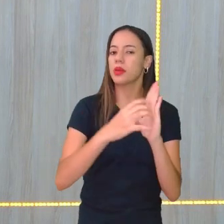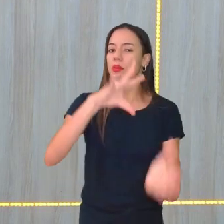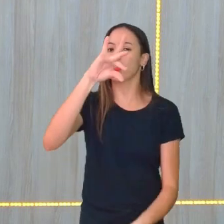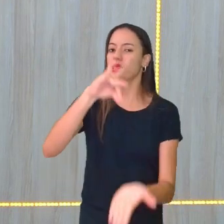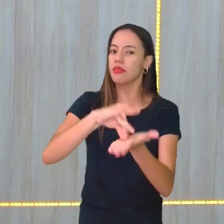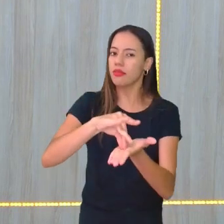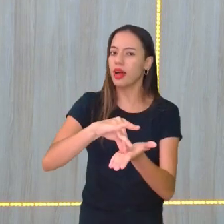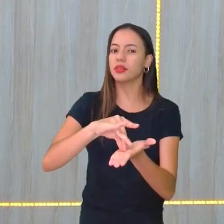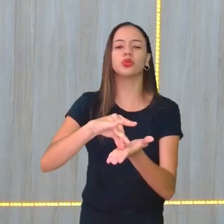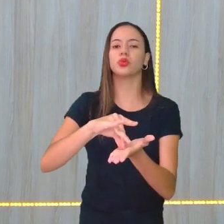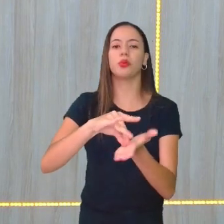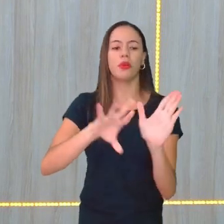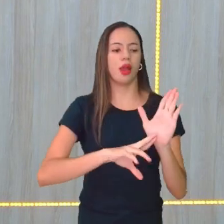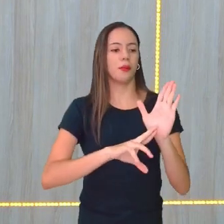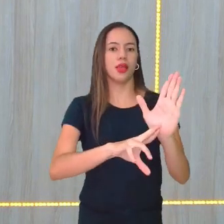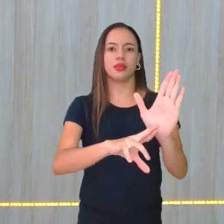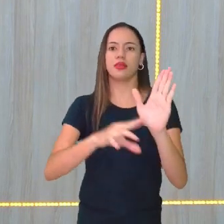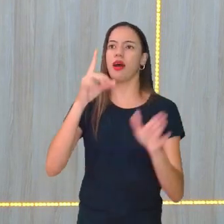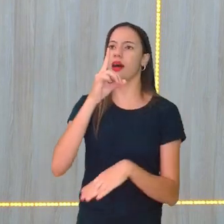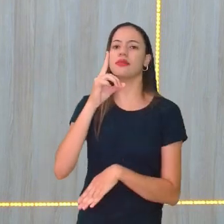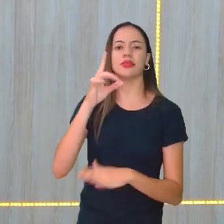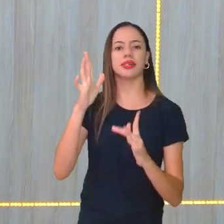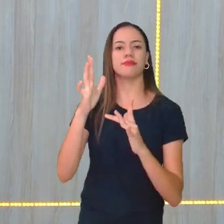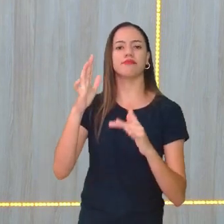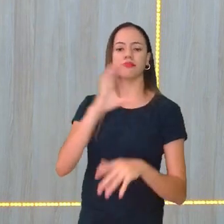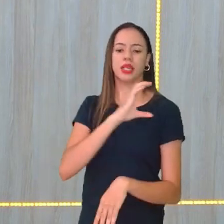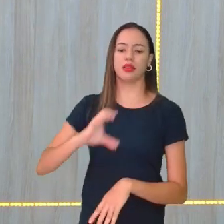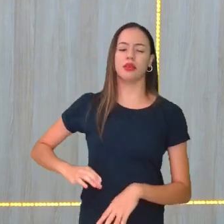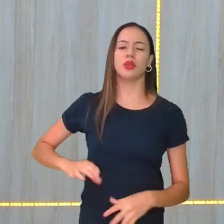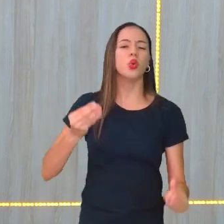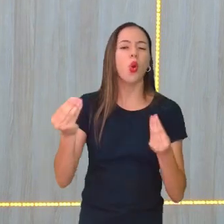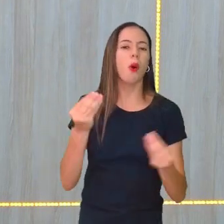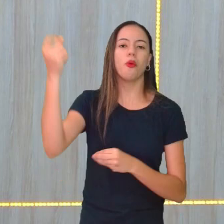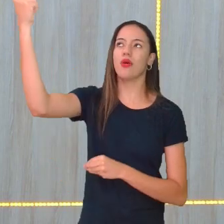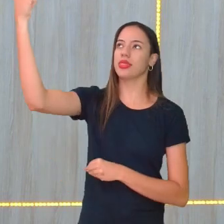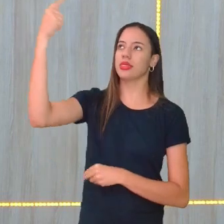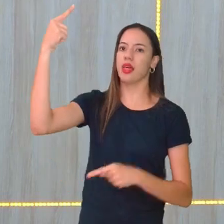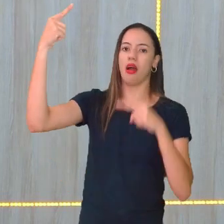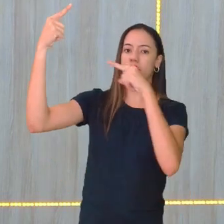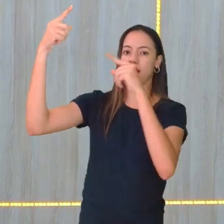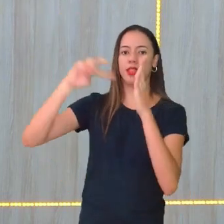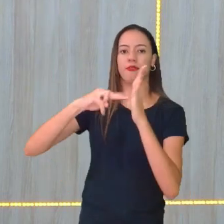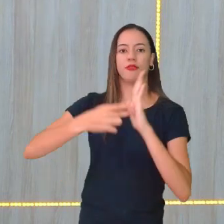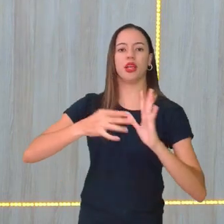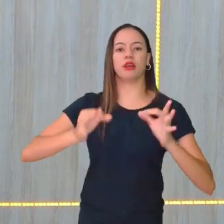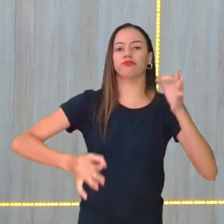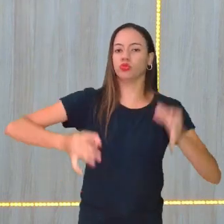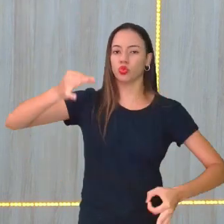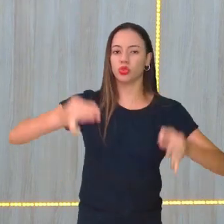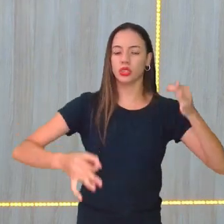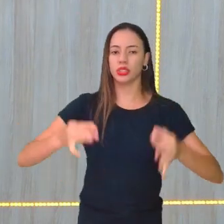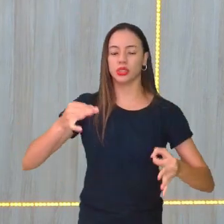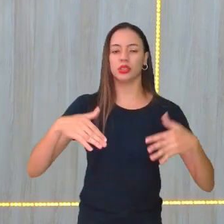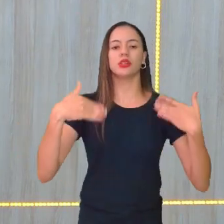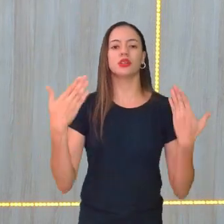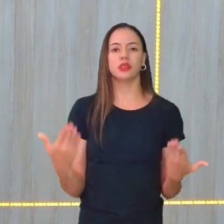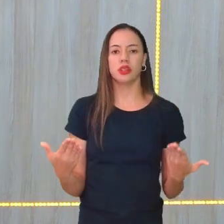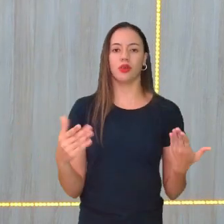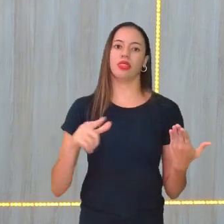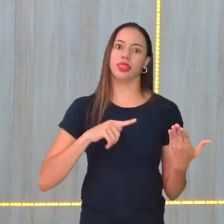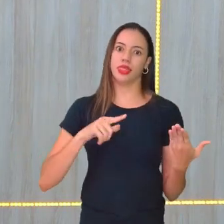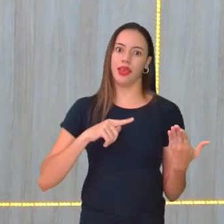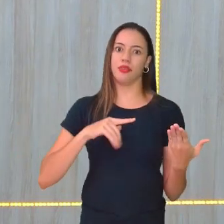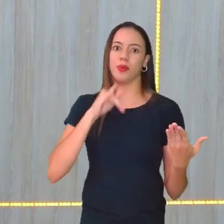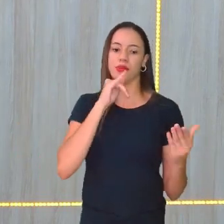o Cristo é o sol da justiça. Então, o Deus Sol, a gente ouve aquela apropriação, né,